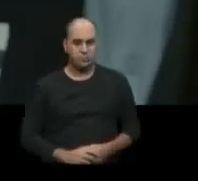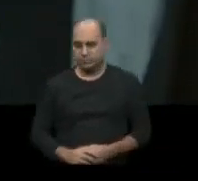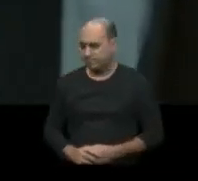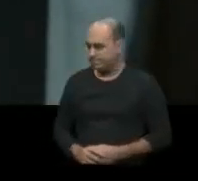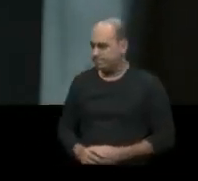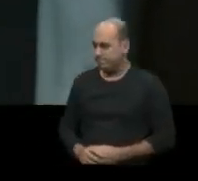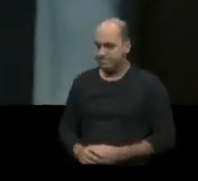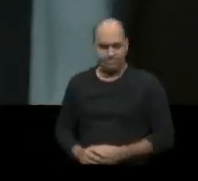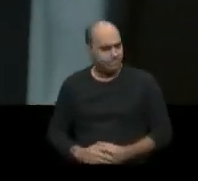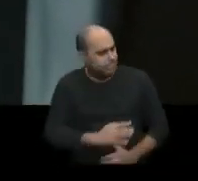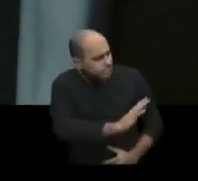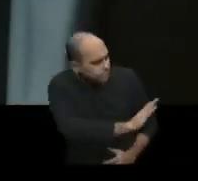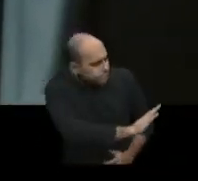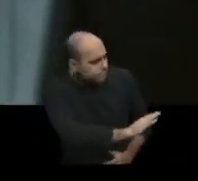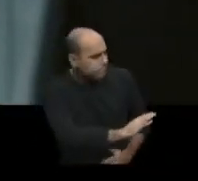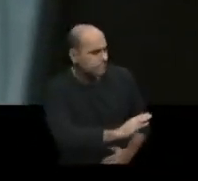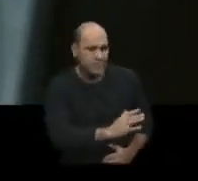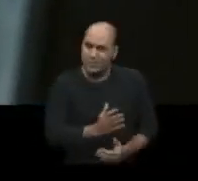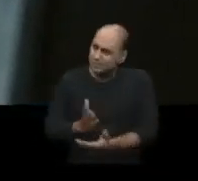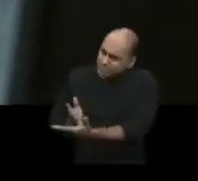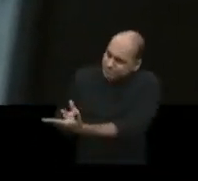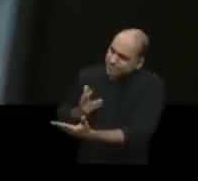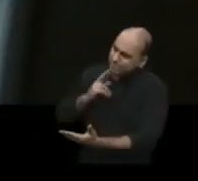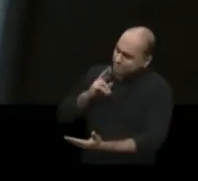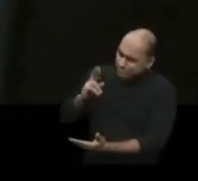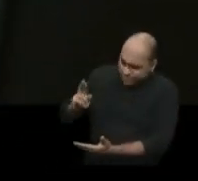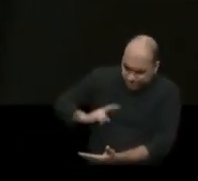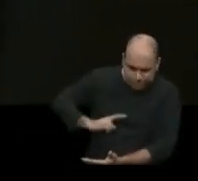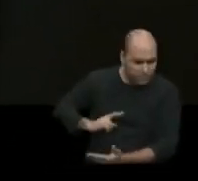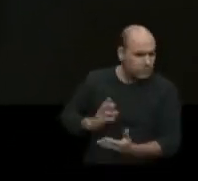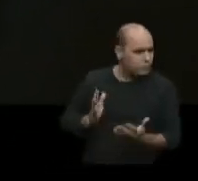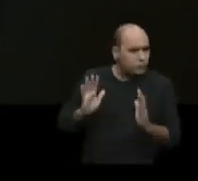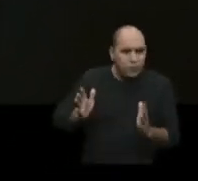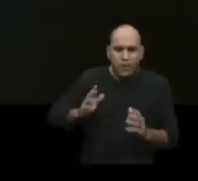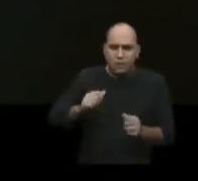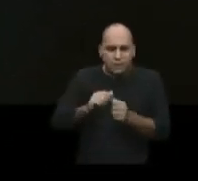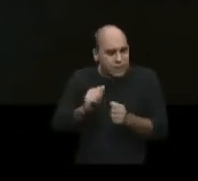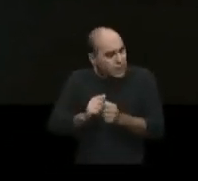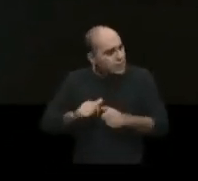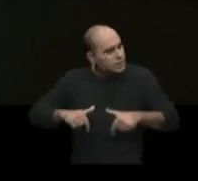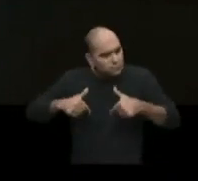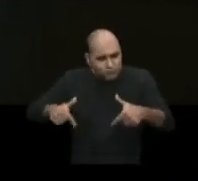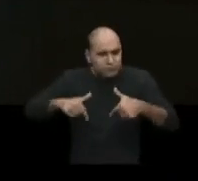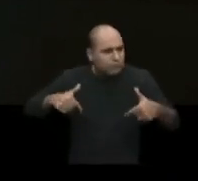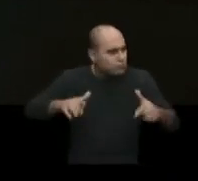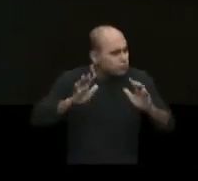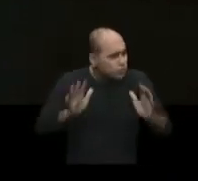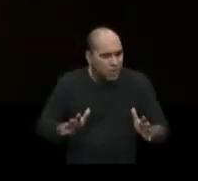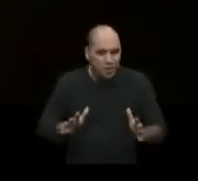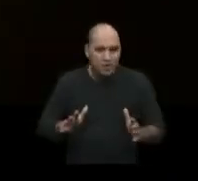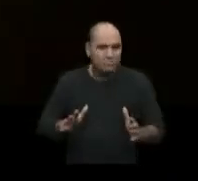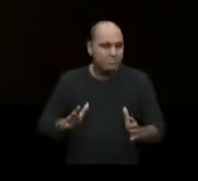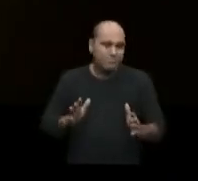nós fizemos tudo o que esteve ao nosso alcance. Agora é preciso pensar nos passos seguintes.